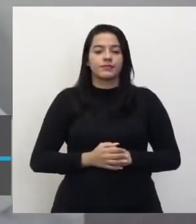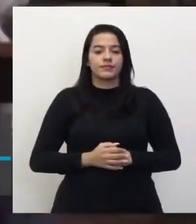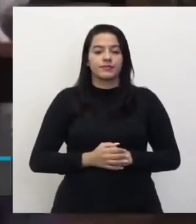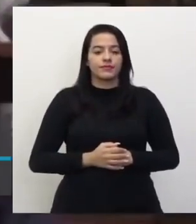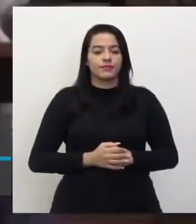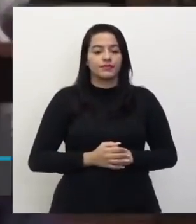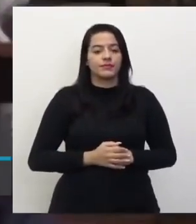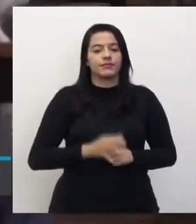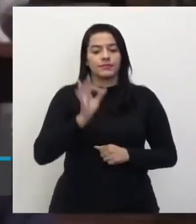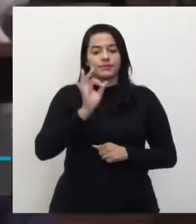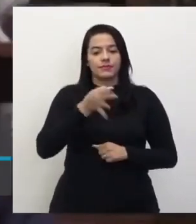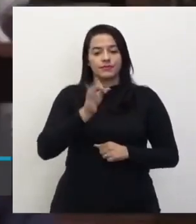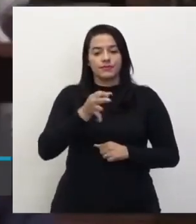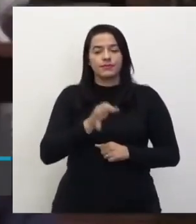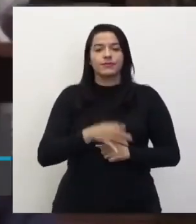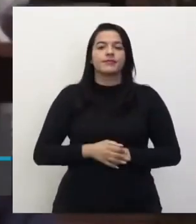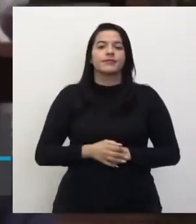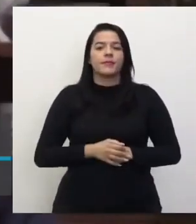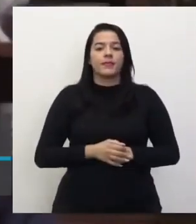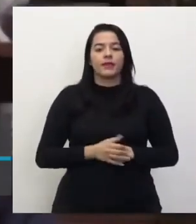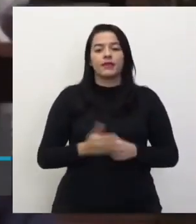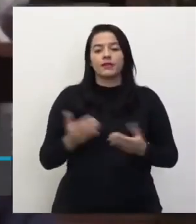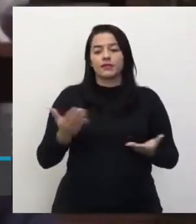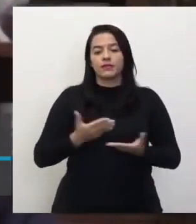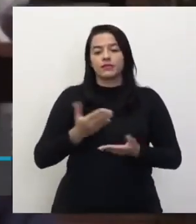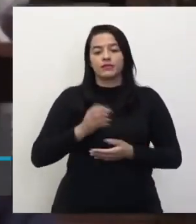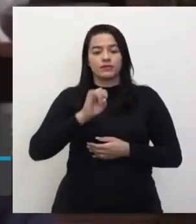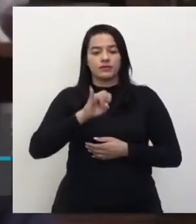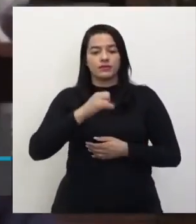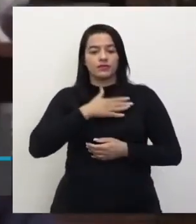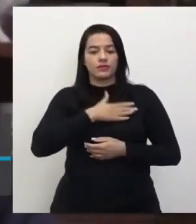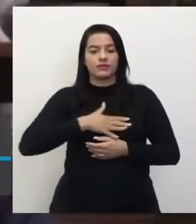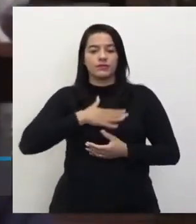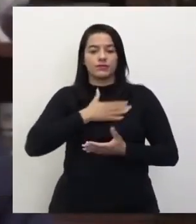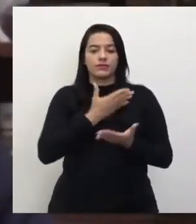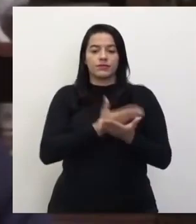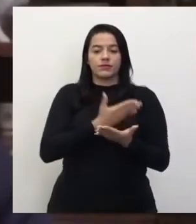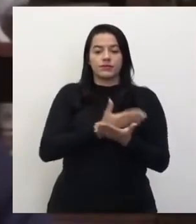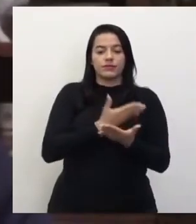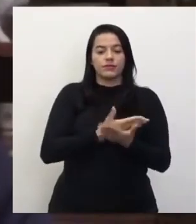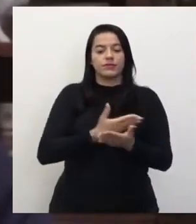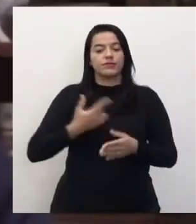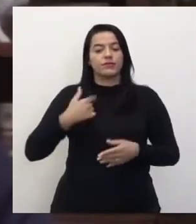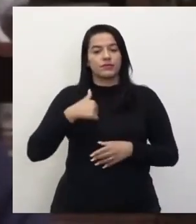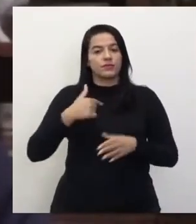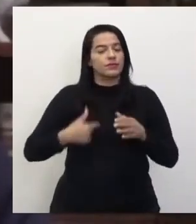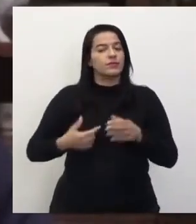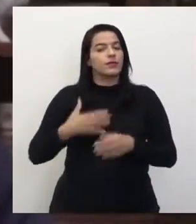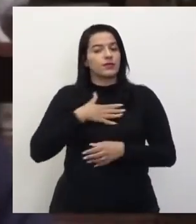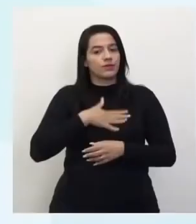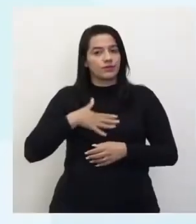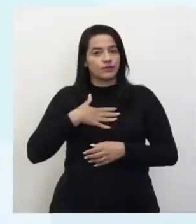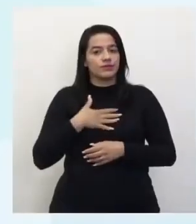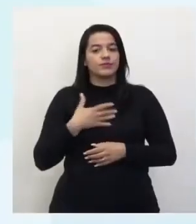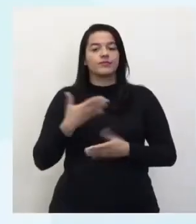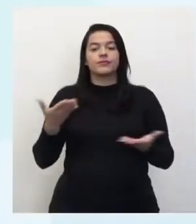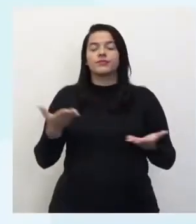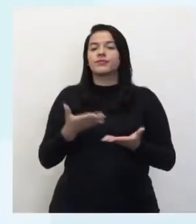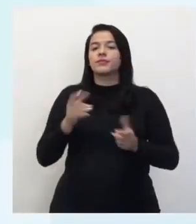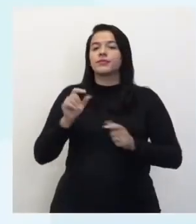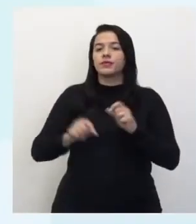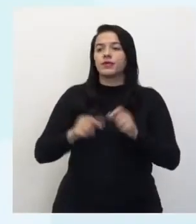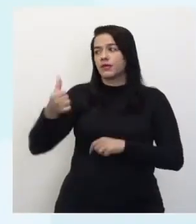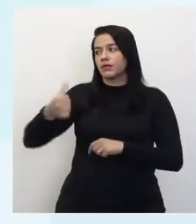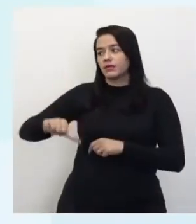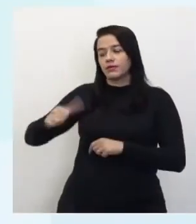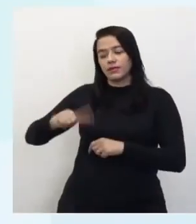É isso aí, Ed, né? Então, se você gostou da nossa aula, se você curtiu a aula, né? Então, avaliem